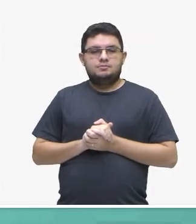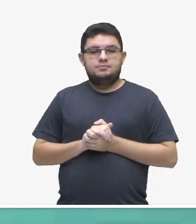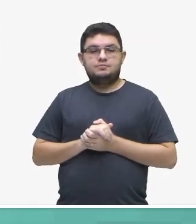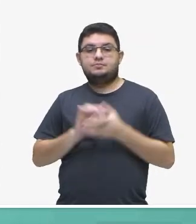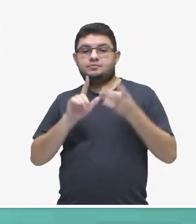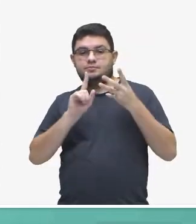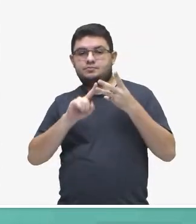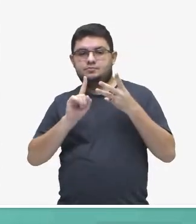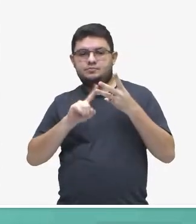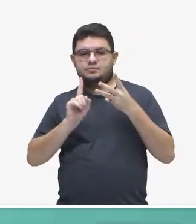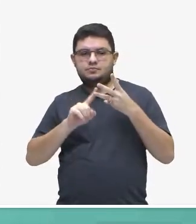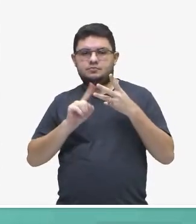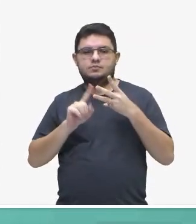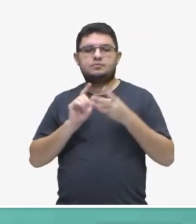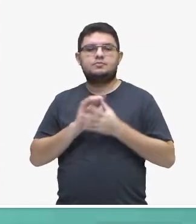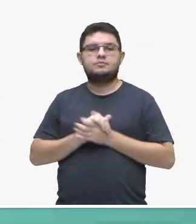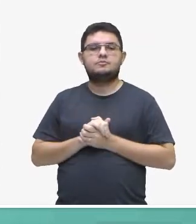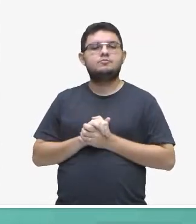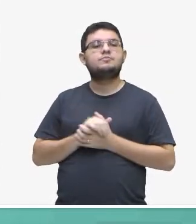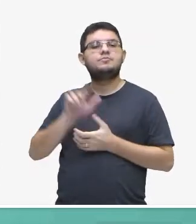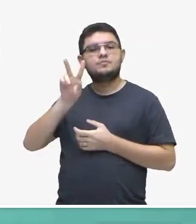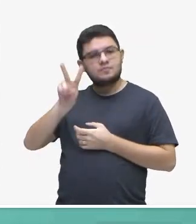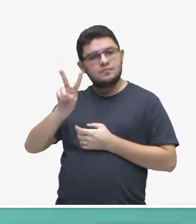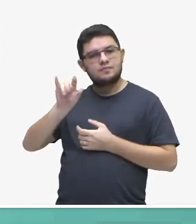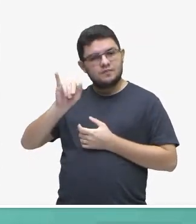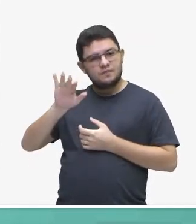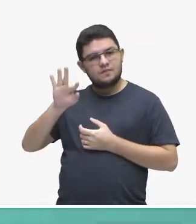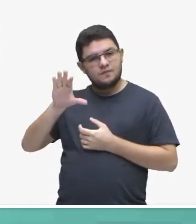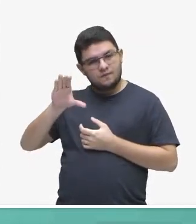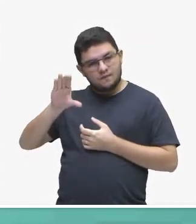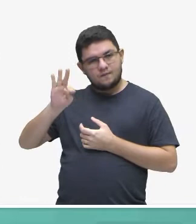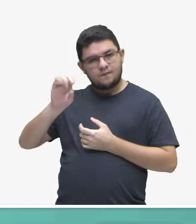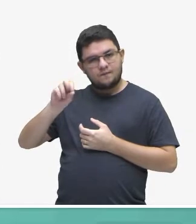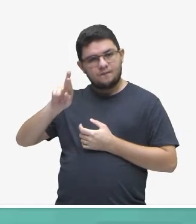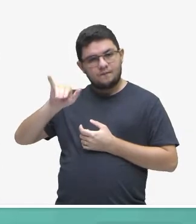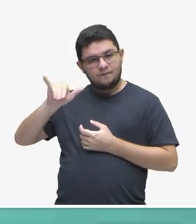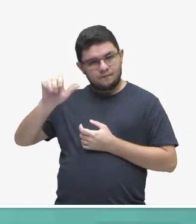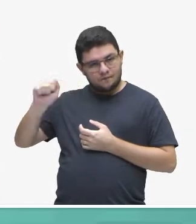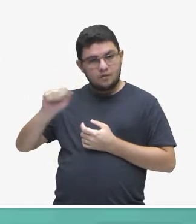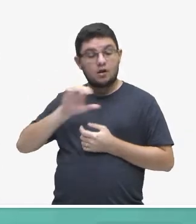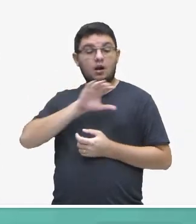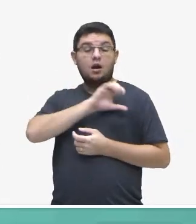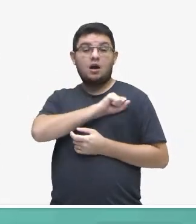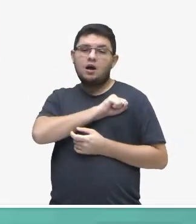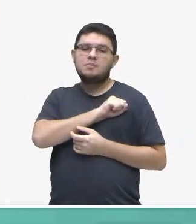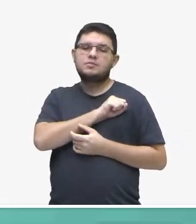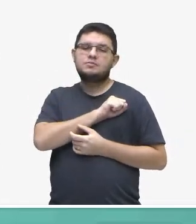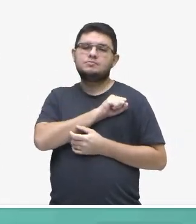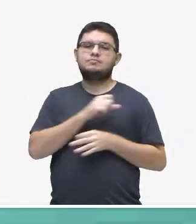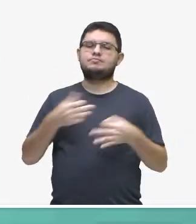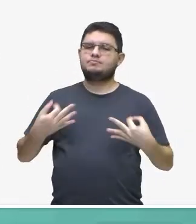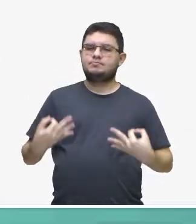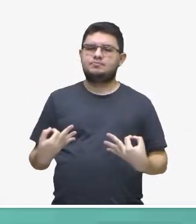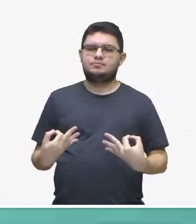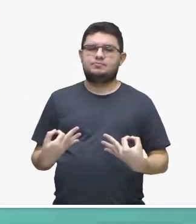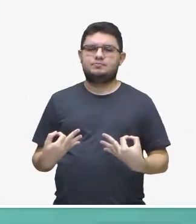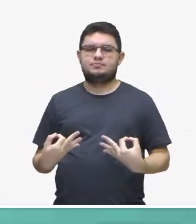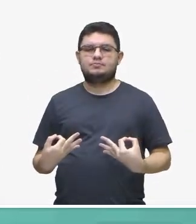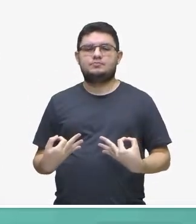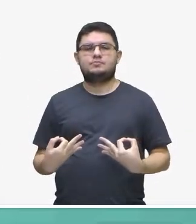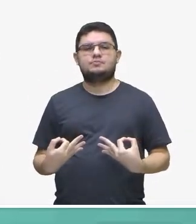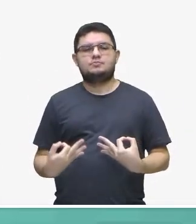frase. Victoria loves meditating, né? Victoria loves meditating.